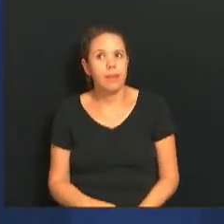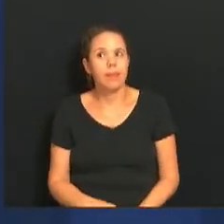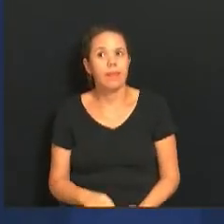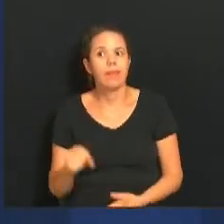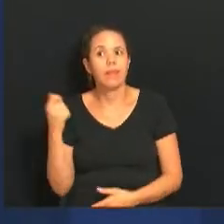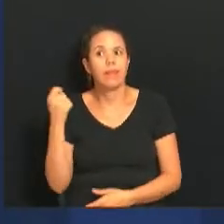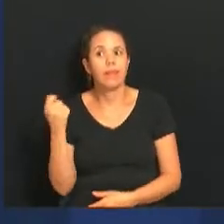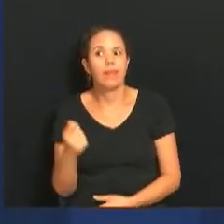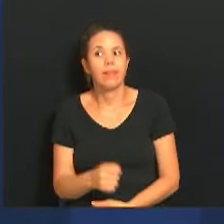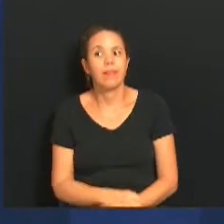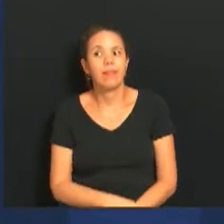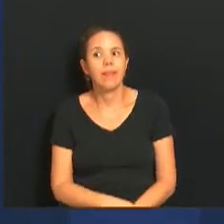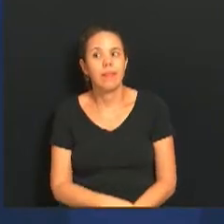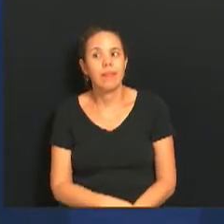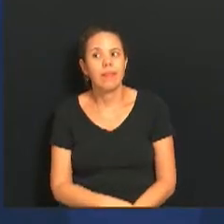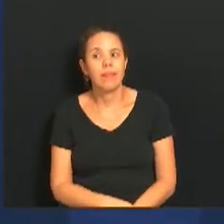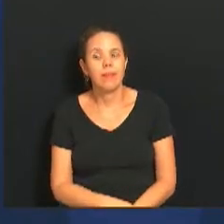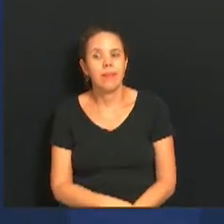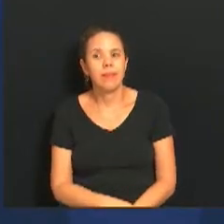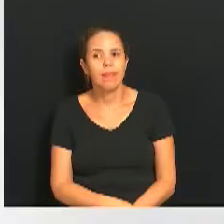Campinas.